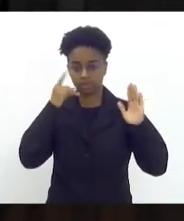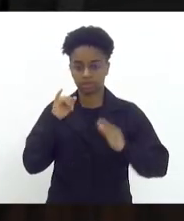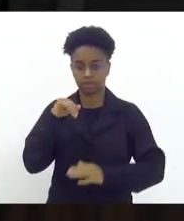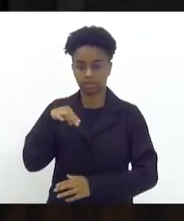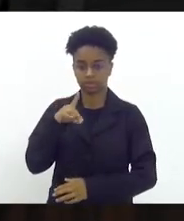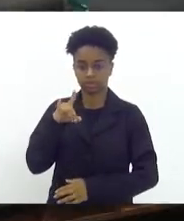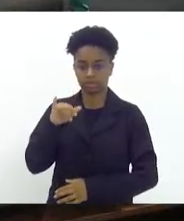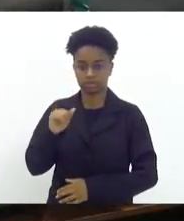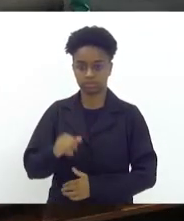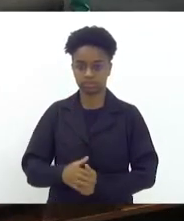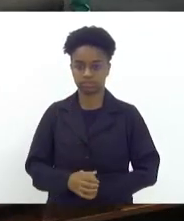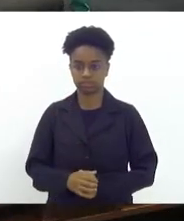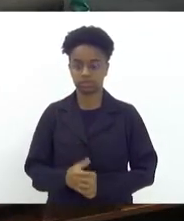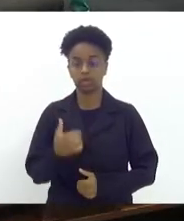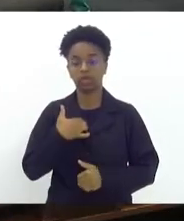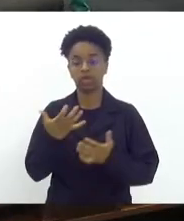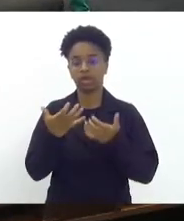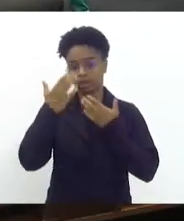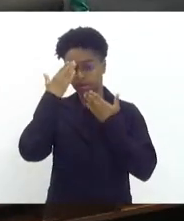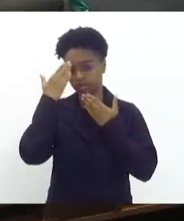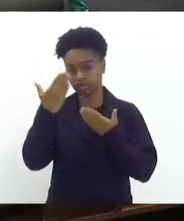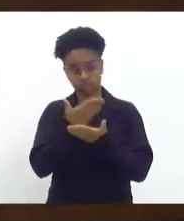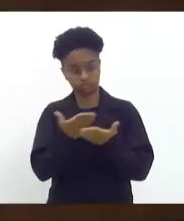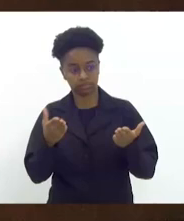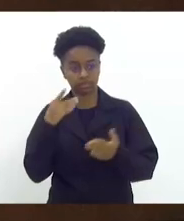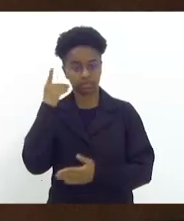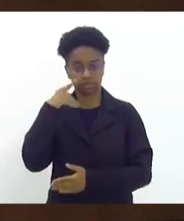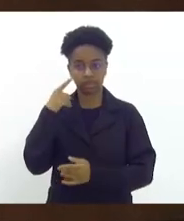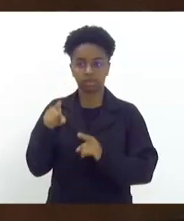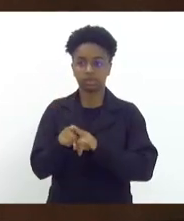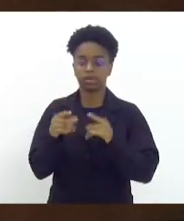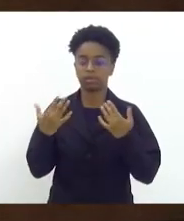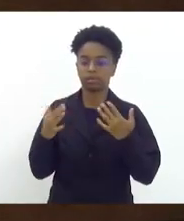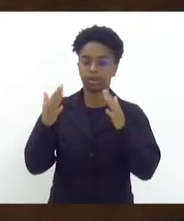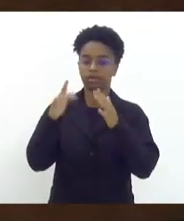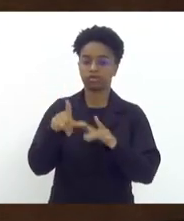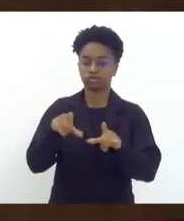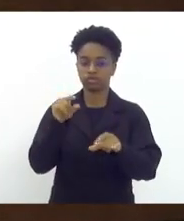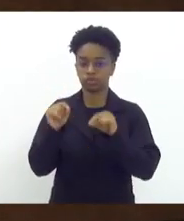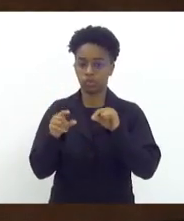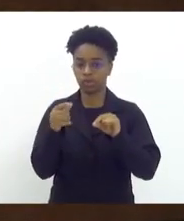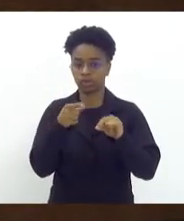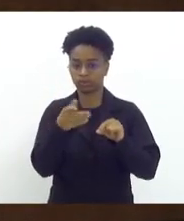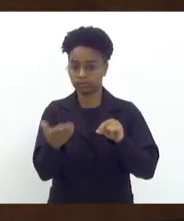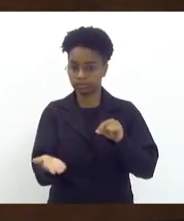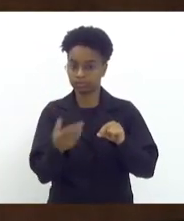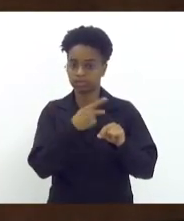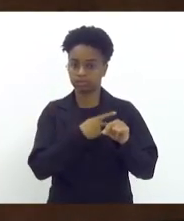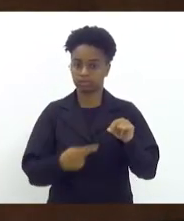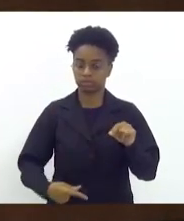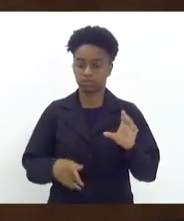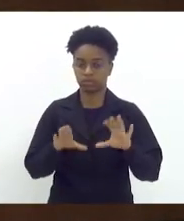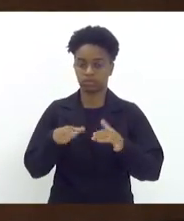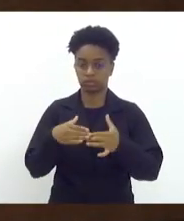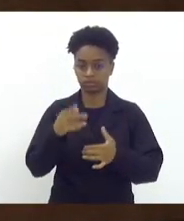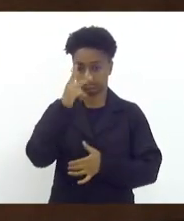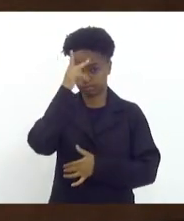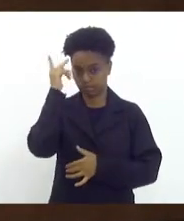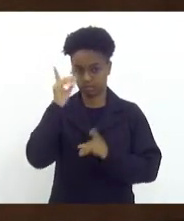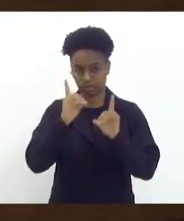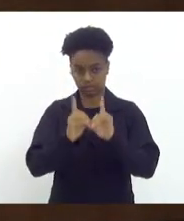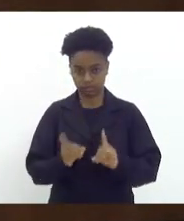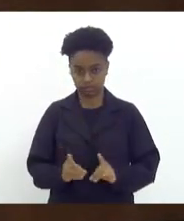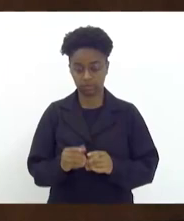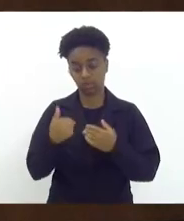Índia por favor só queria agradecer os deputados parabenizar a escolha do nosso presidente da Comissão de pessoas com deficiência